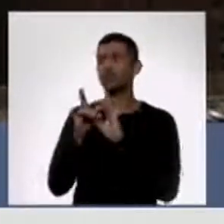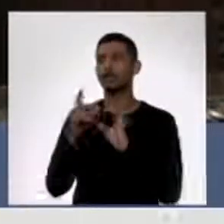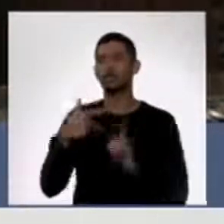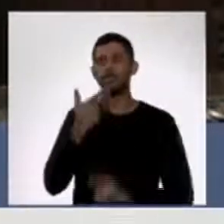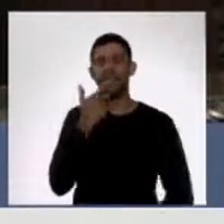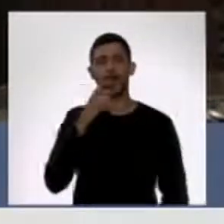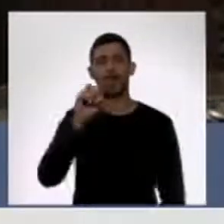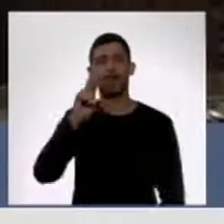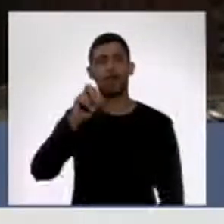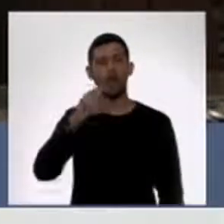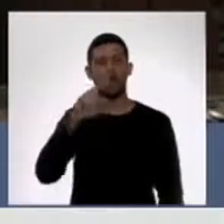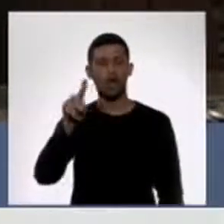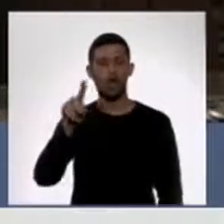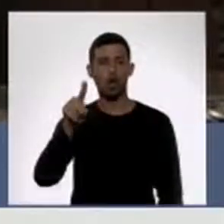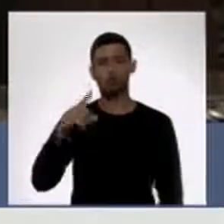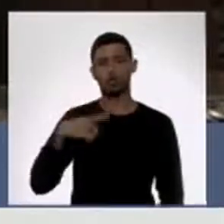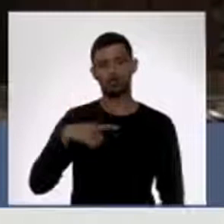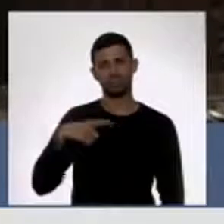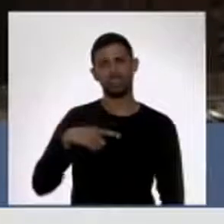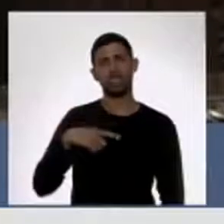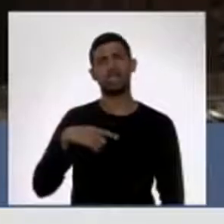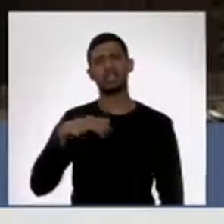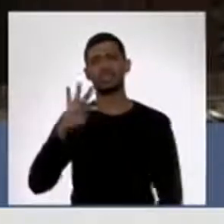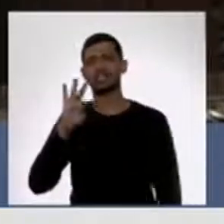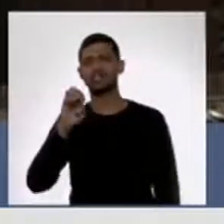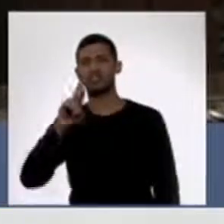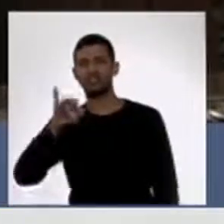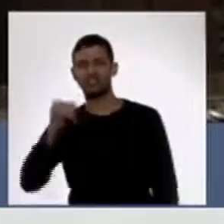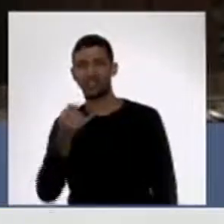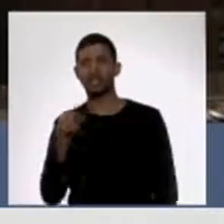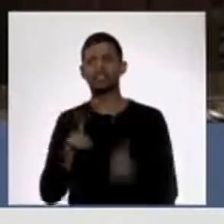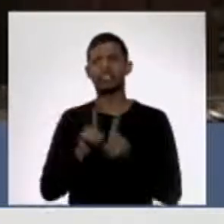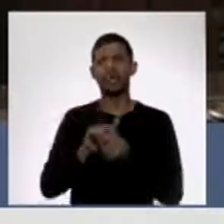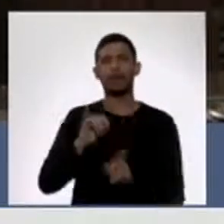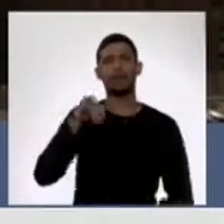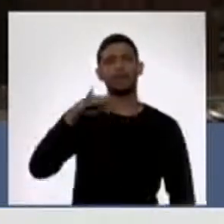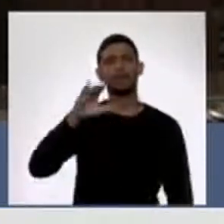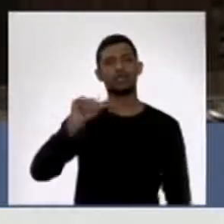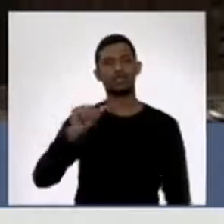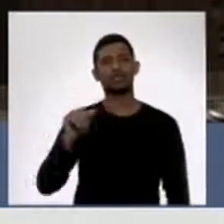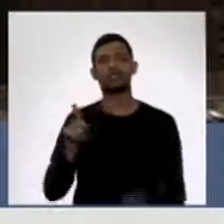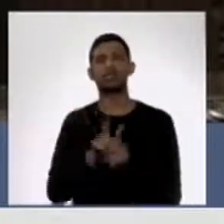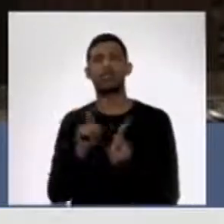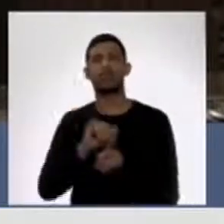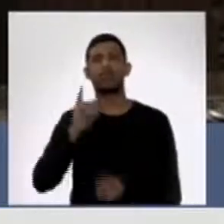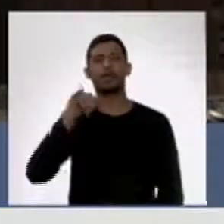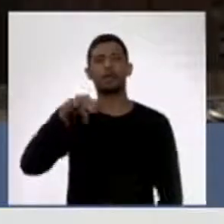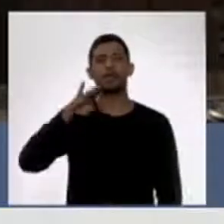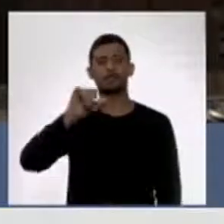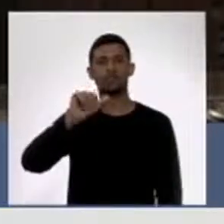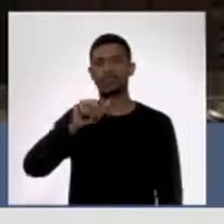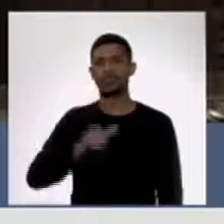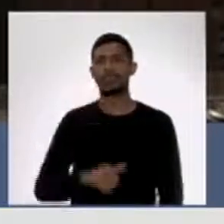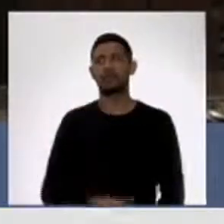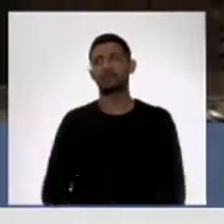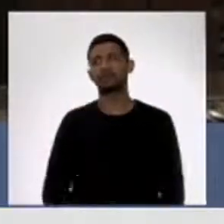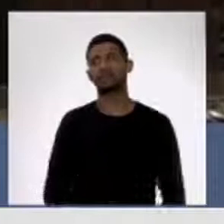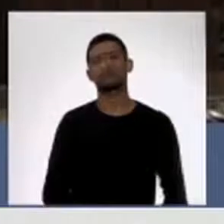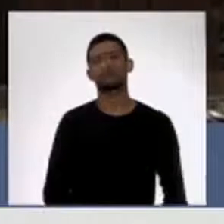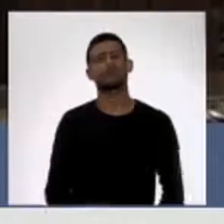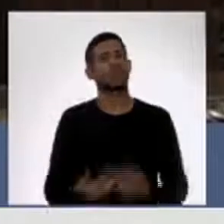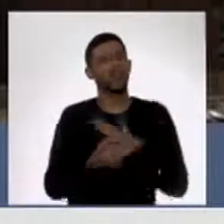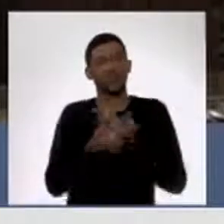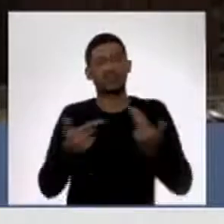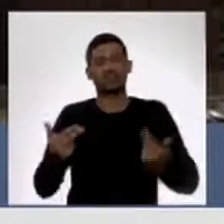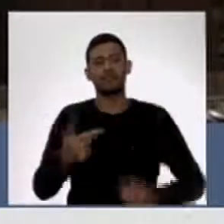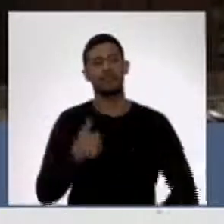órgãos já ditos aqui, TERJ, e também o INCRA, o INEA. Enfim, em meio a